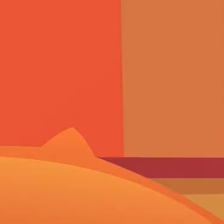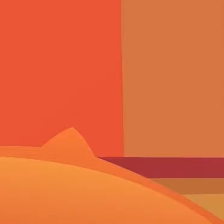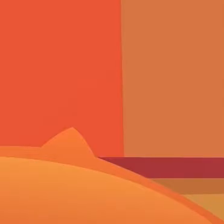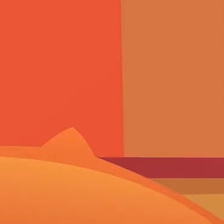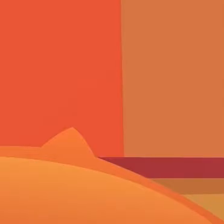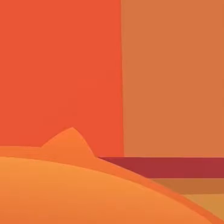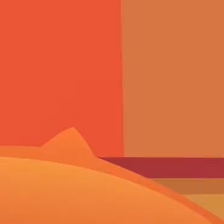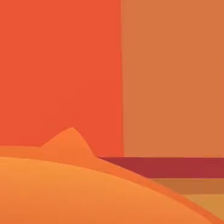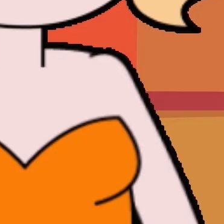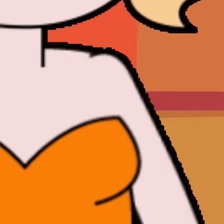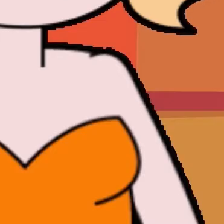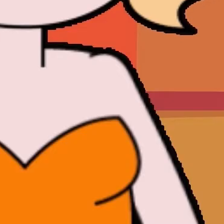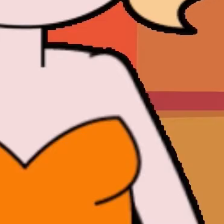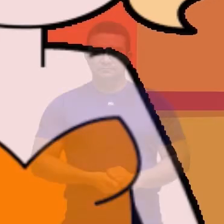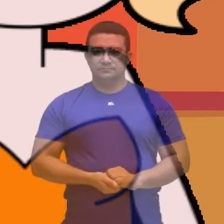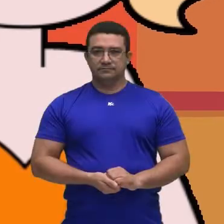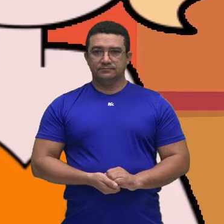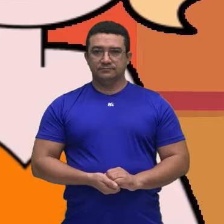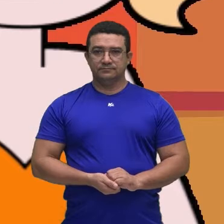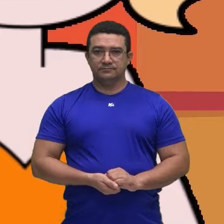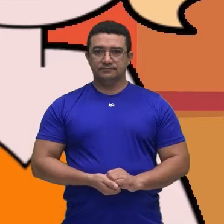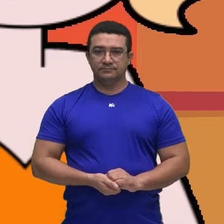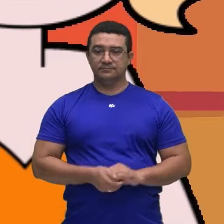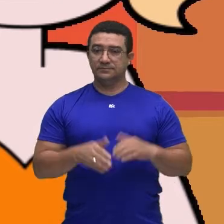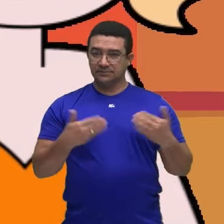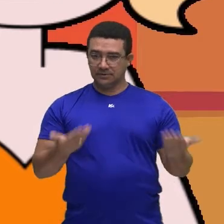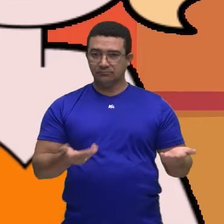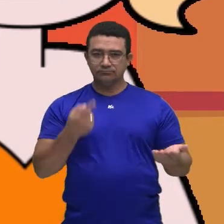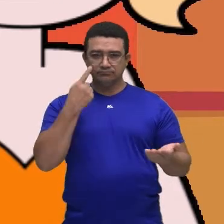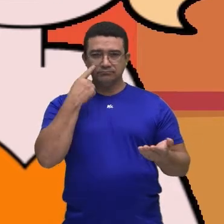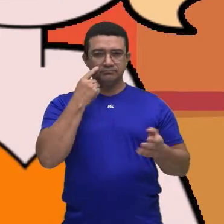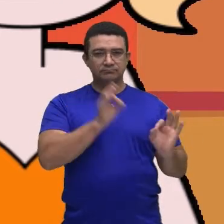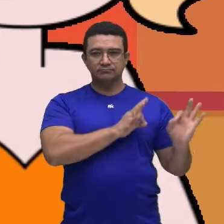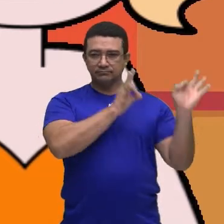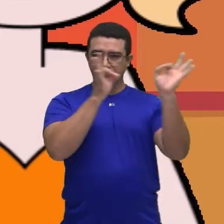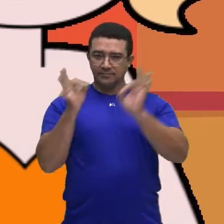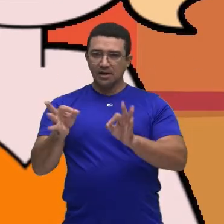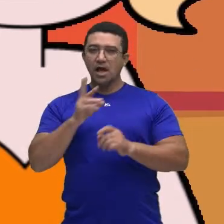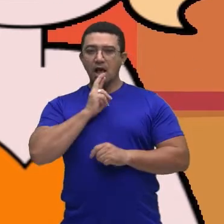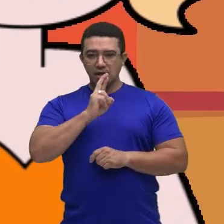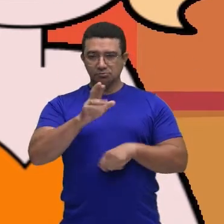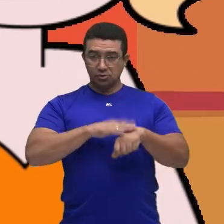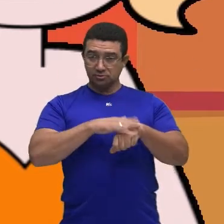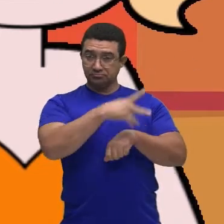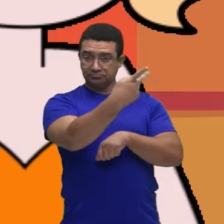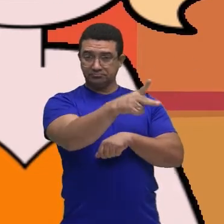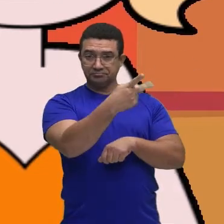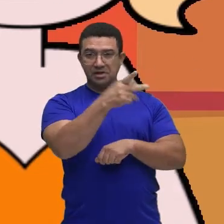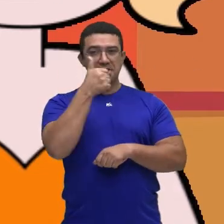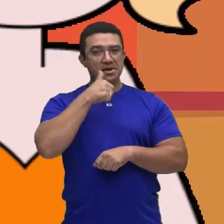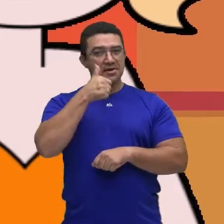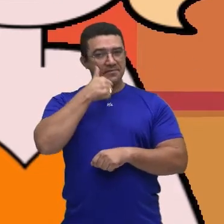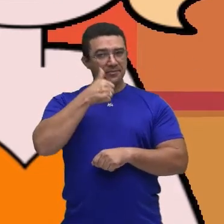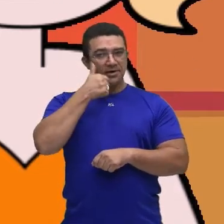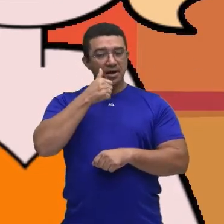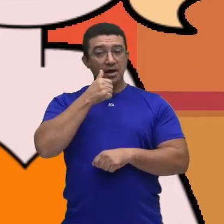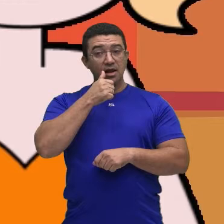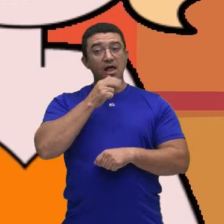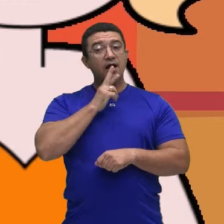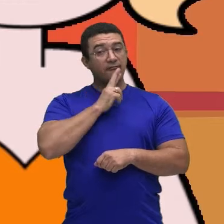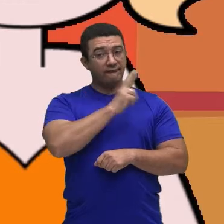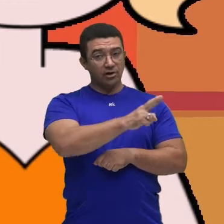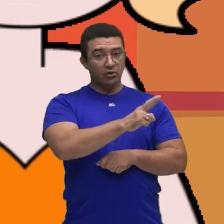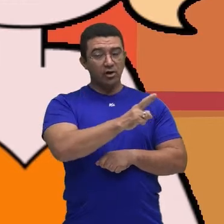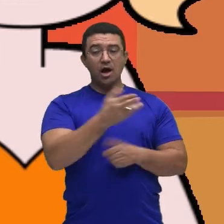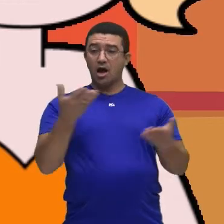your personal life? Bom, então como vocês acompanharam lá na resposta dela, não é? Então ela disse que ela estava um pouquinho